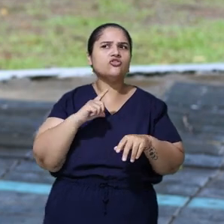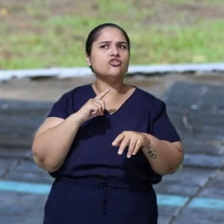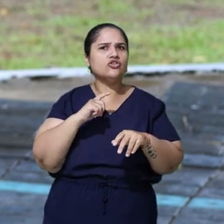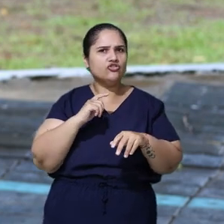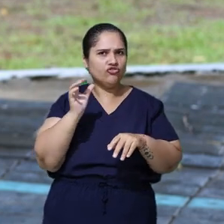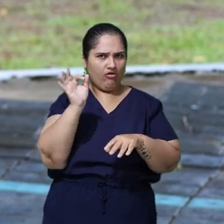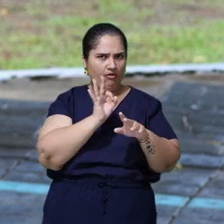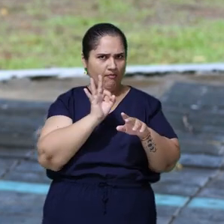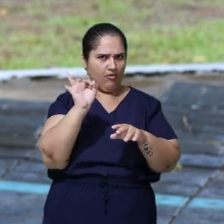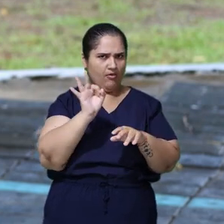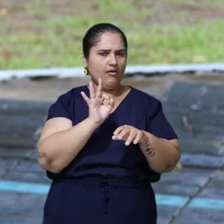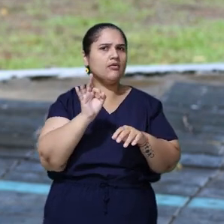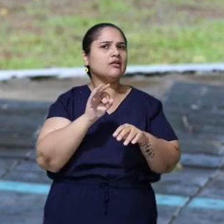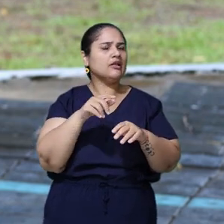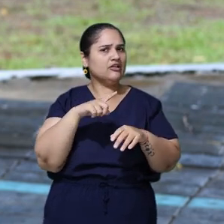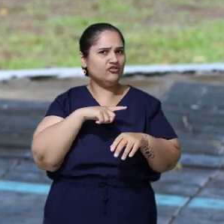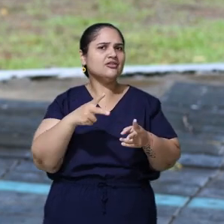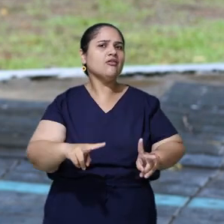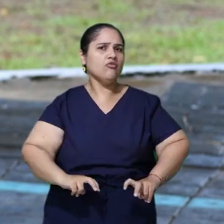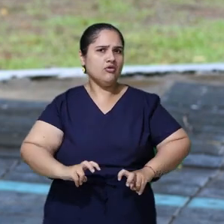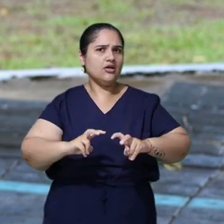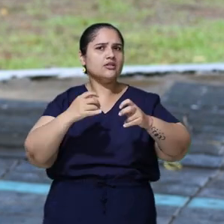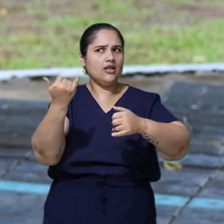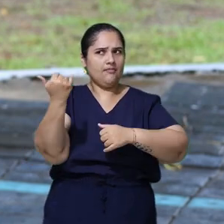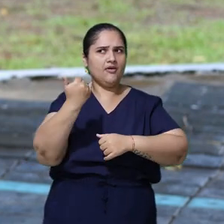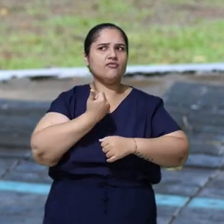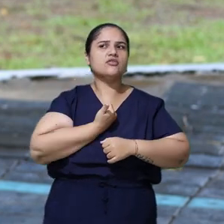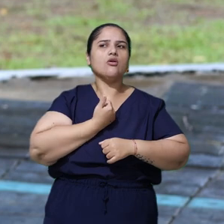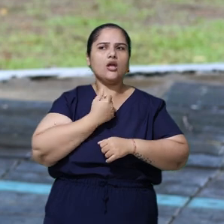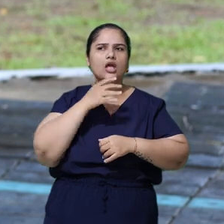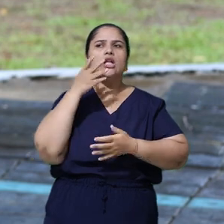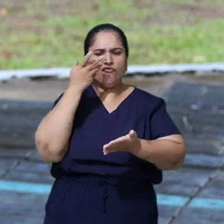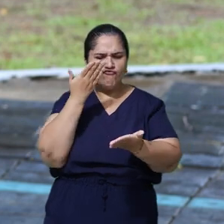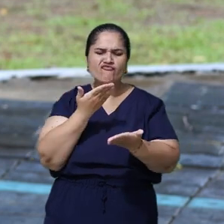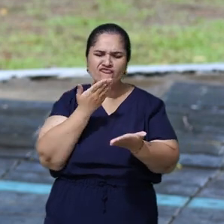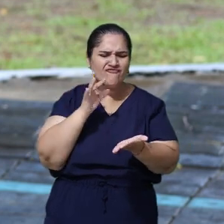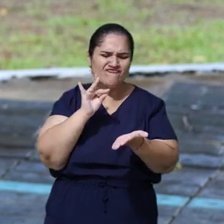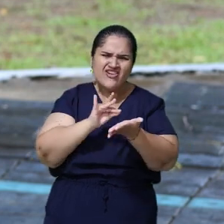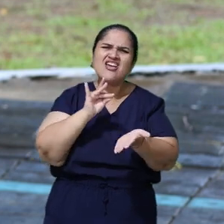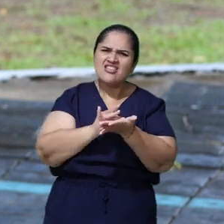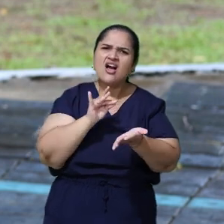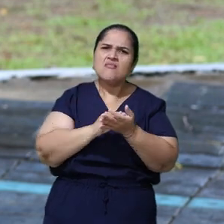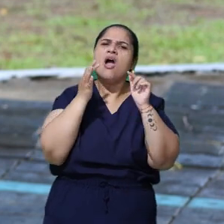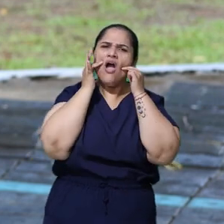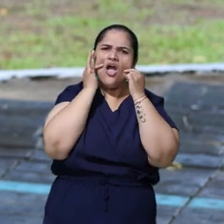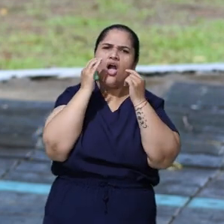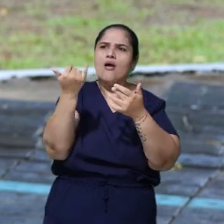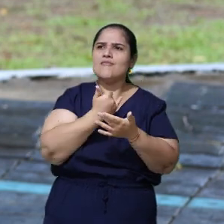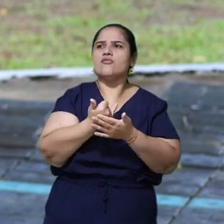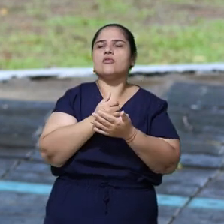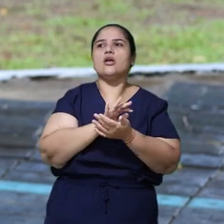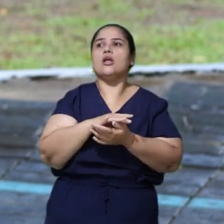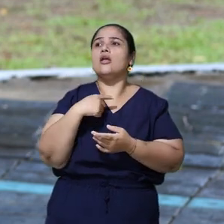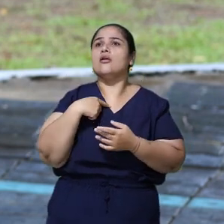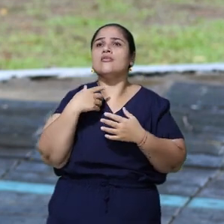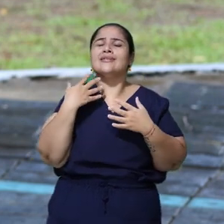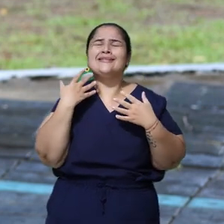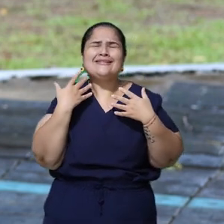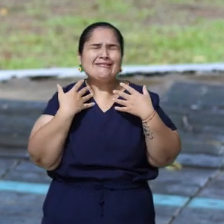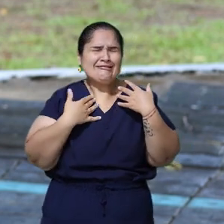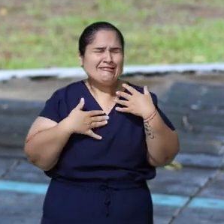ser um câncer de mama, ela me falou, ela foi muito franca comigo. Eu fiquei desolada. Eu lembro que eu